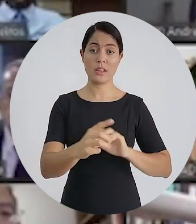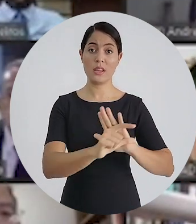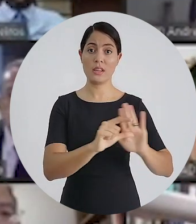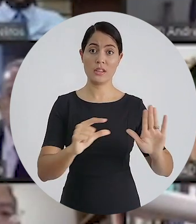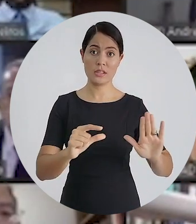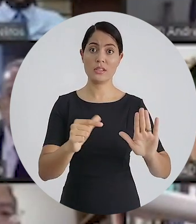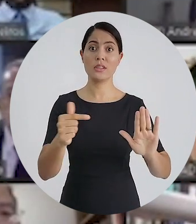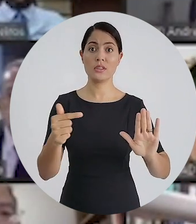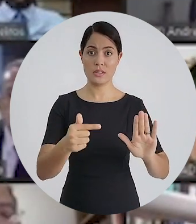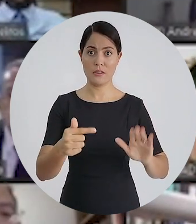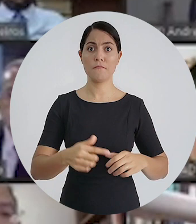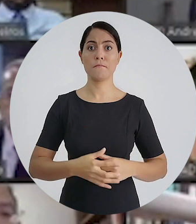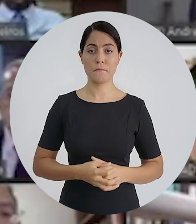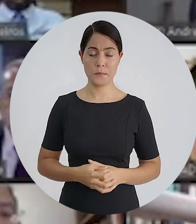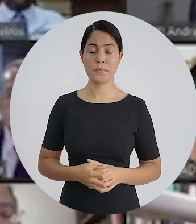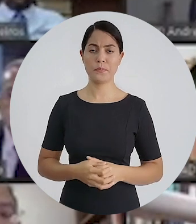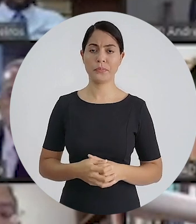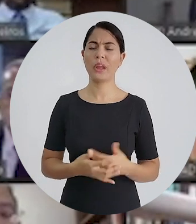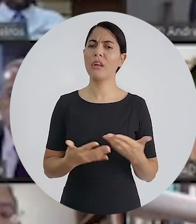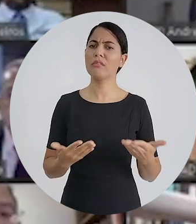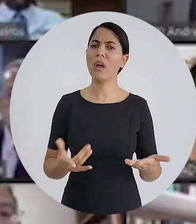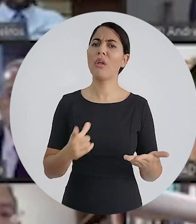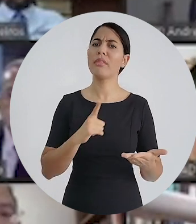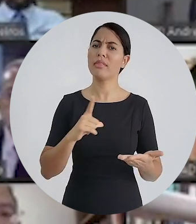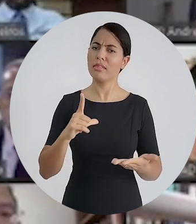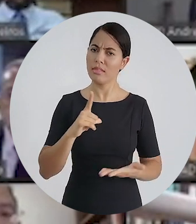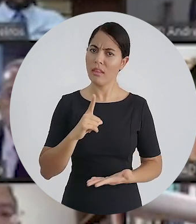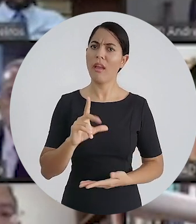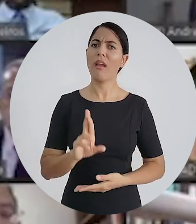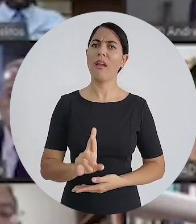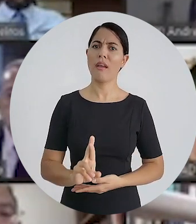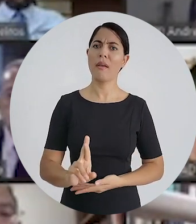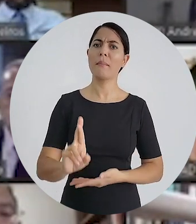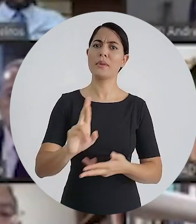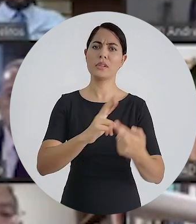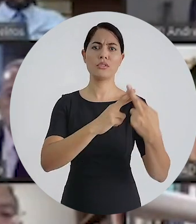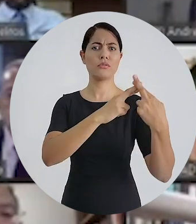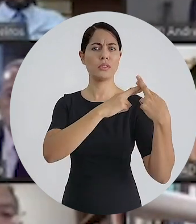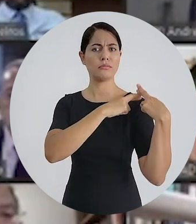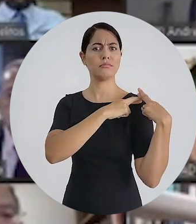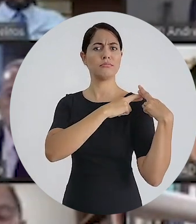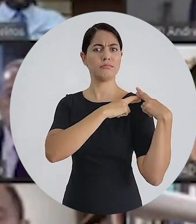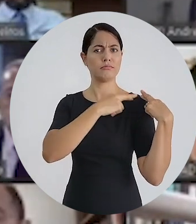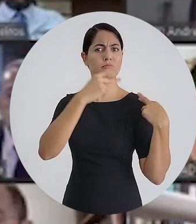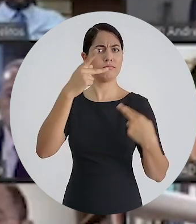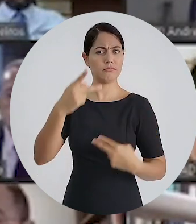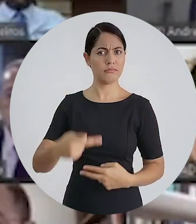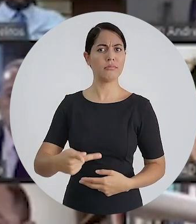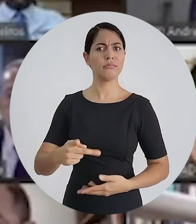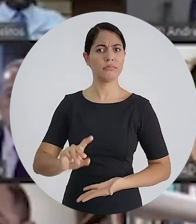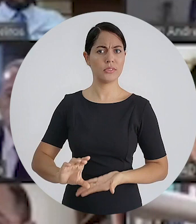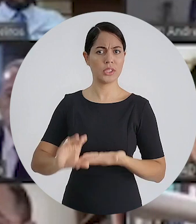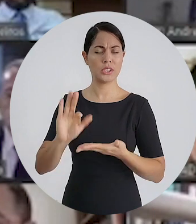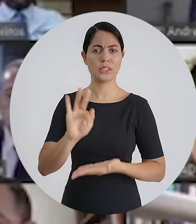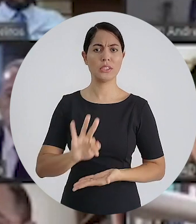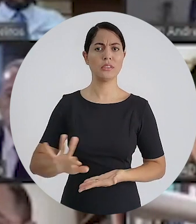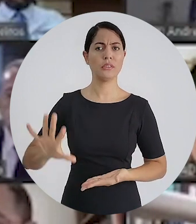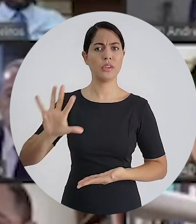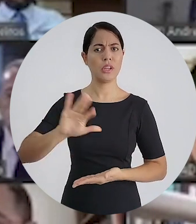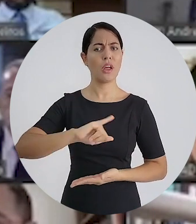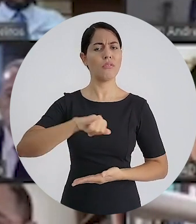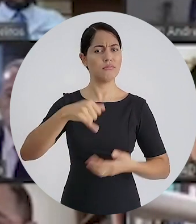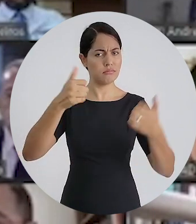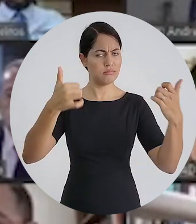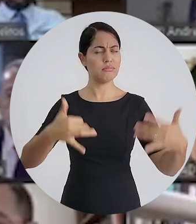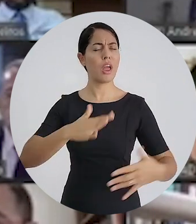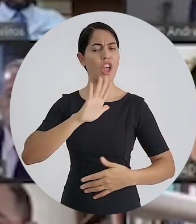103, inciso 7º da Constituição Federal. A representatividade desse Conselho Federal é autoexplicativa e promana